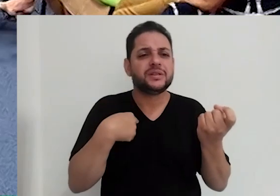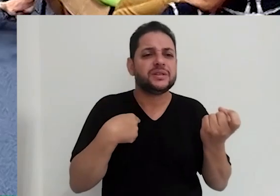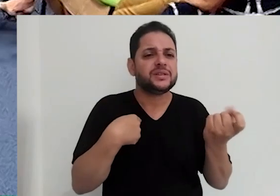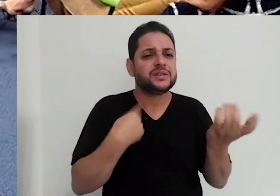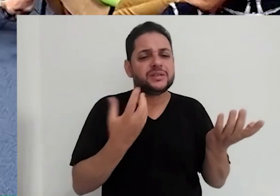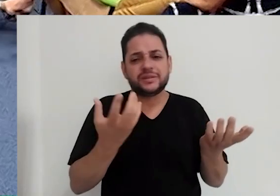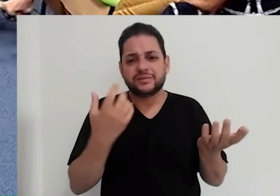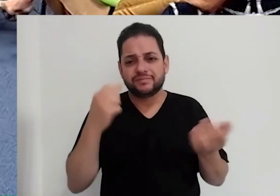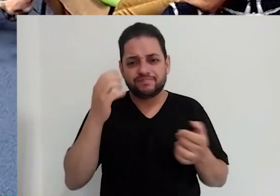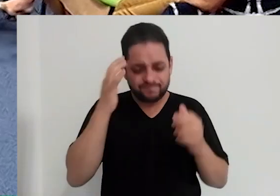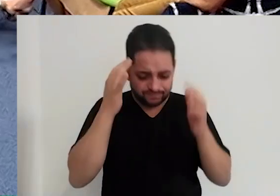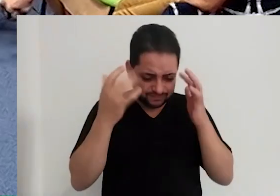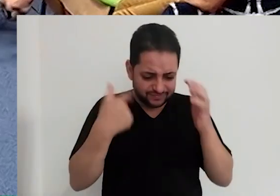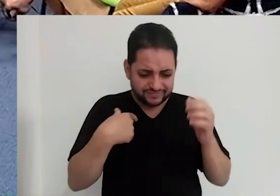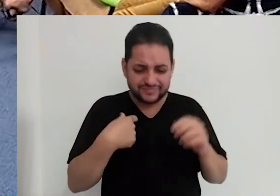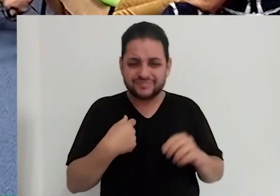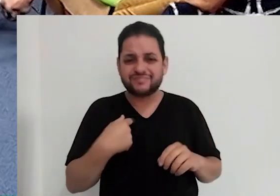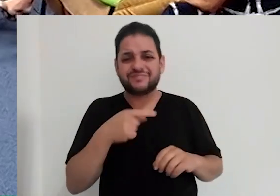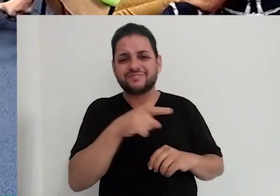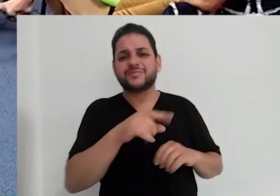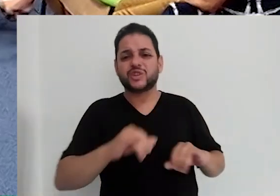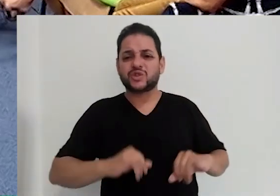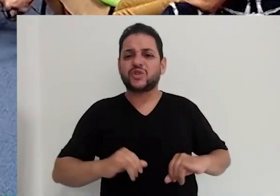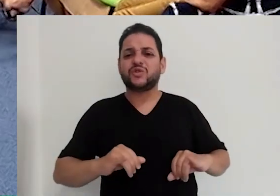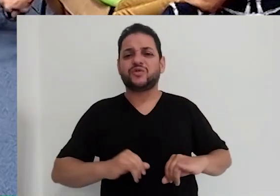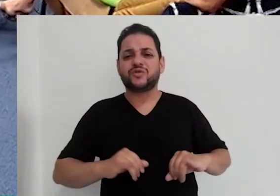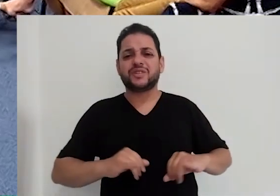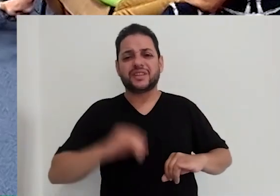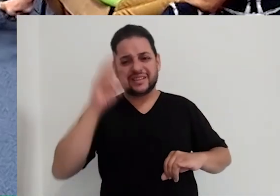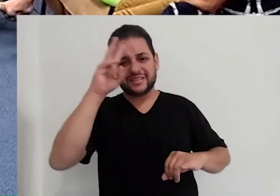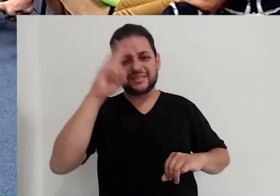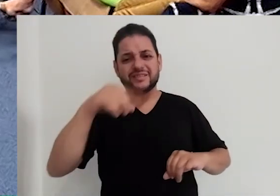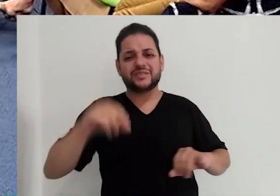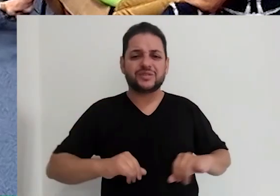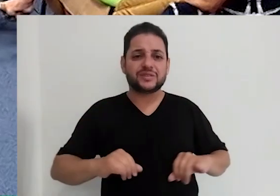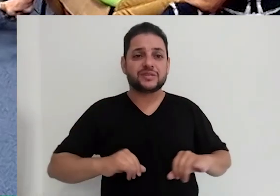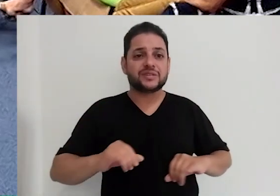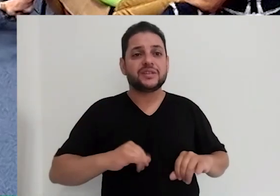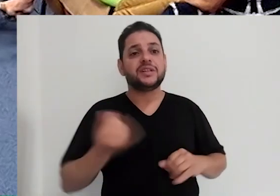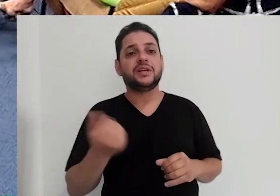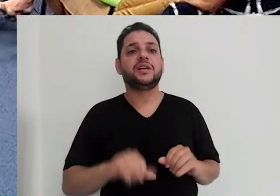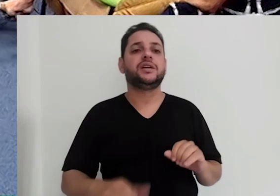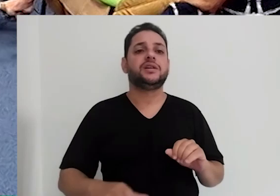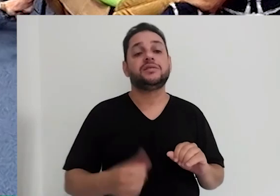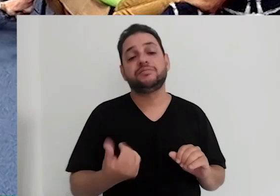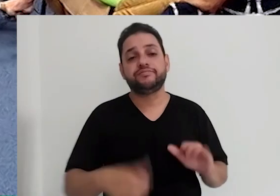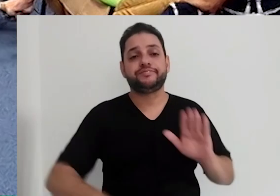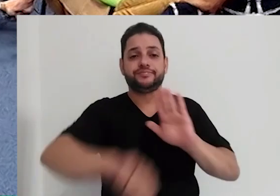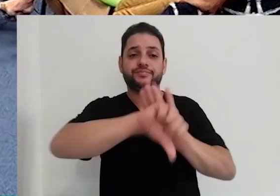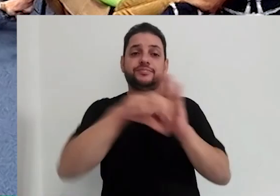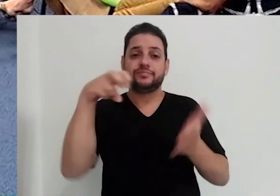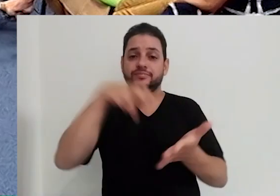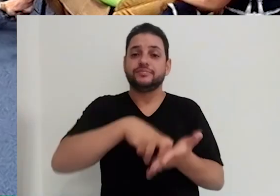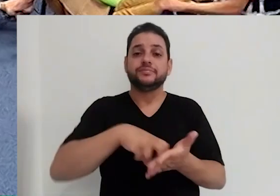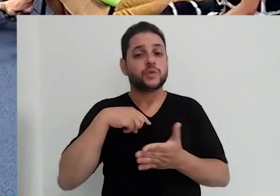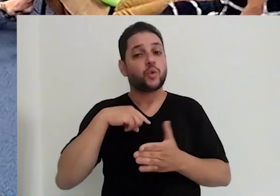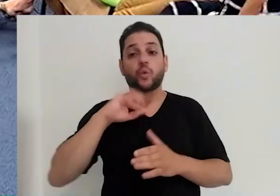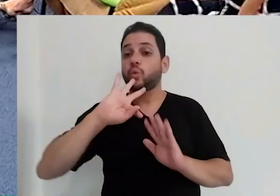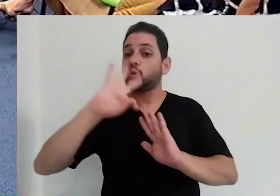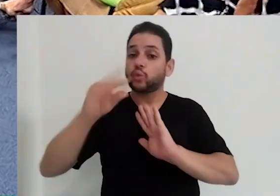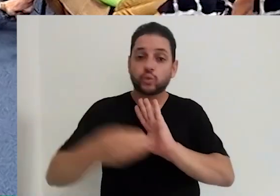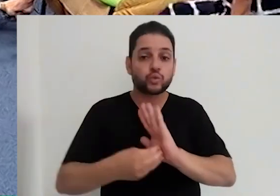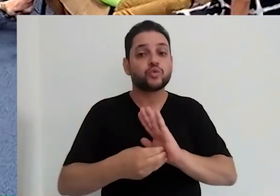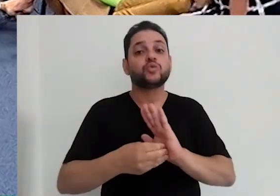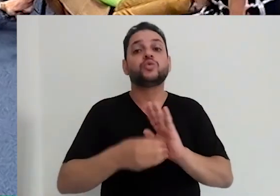sabe fazendo com esse senhor lembrando ele dessas coisas o crime Castiga obviamente quase todo mundo chora nas entrevistas tá f São